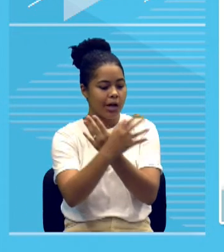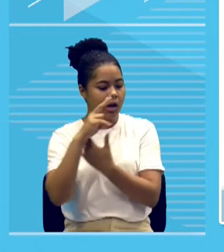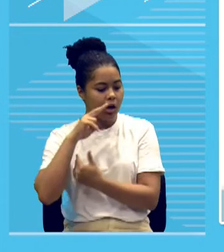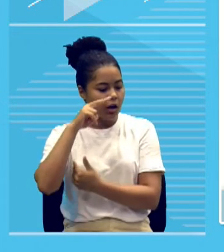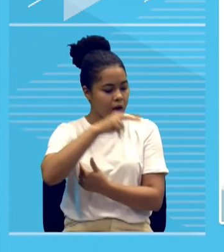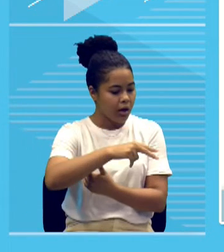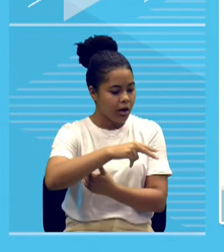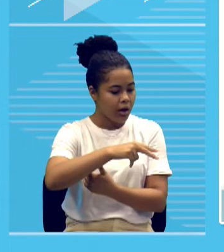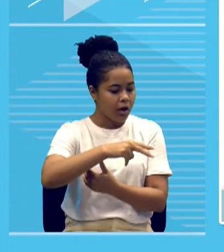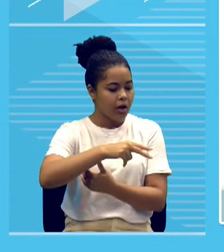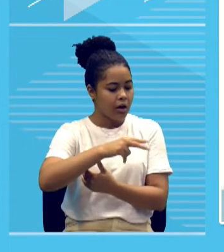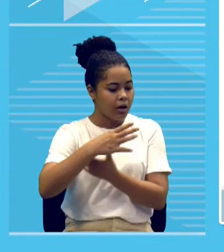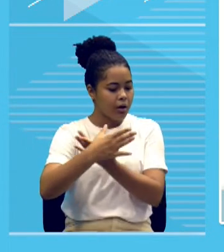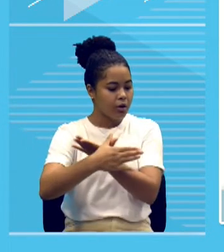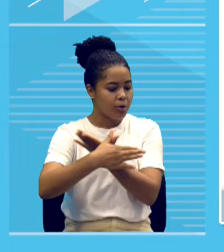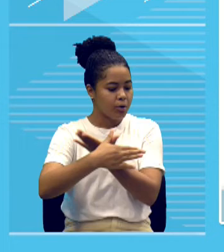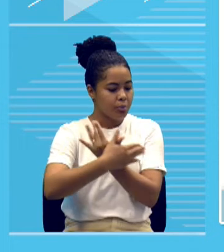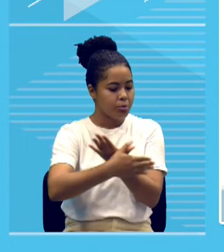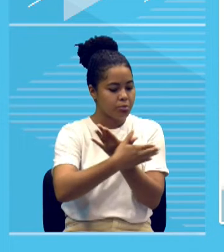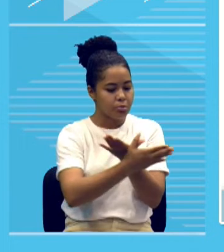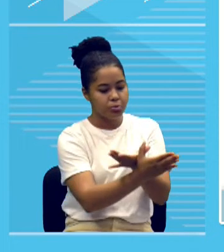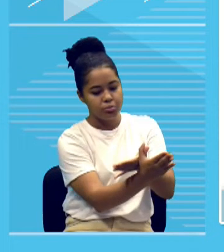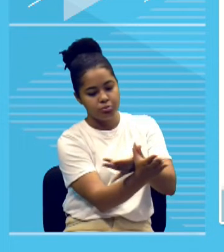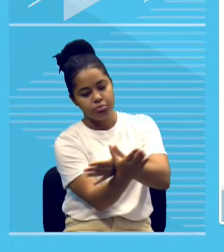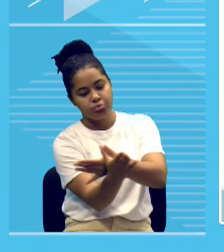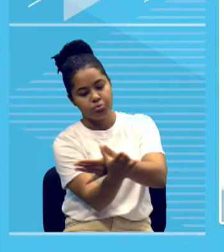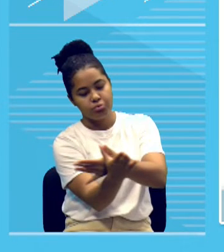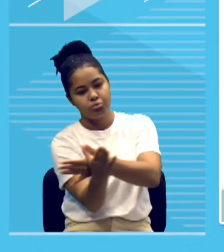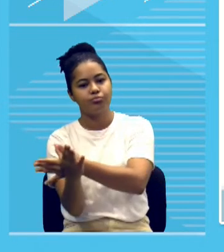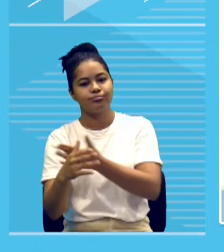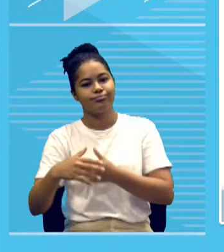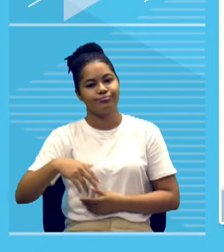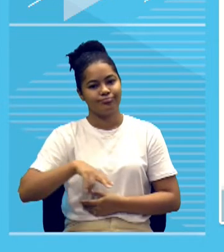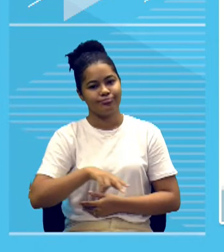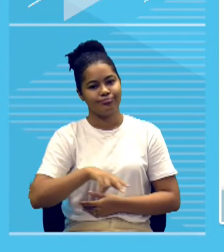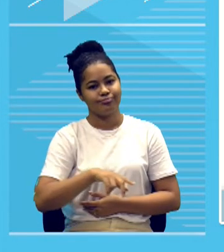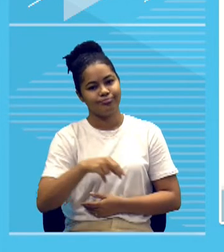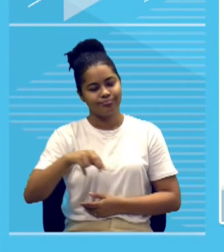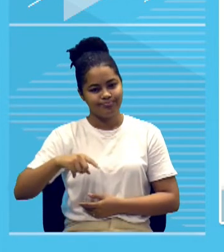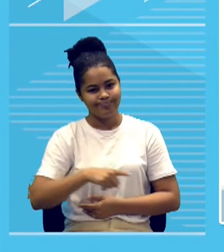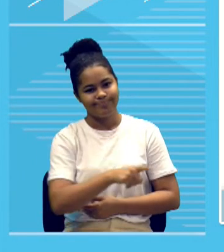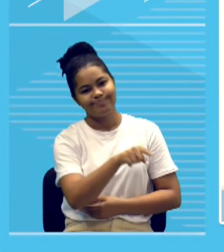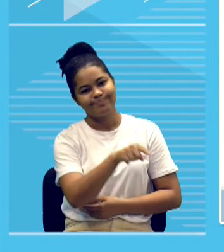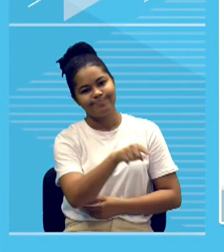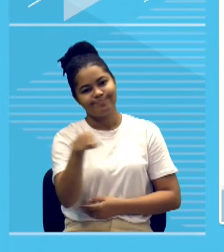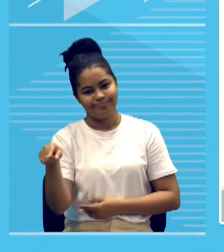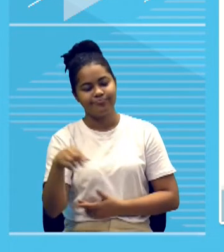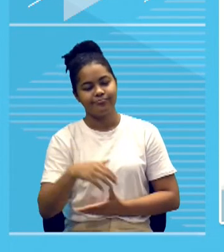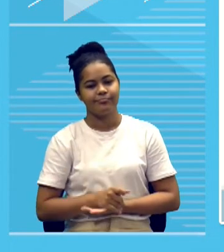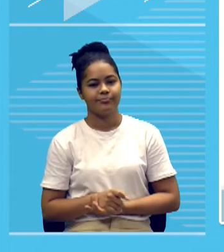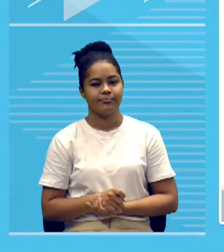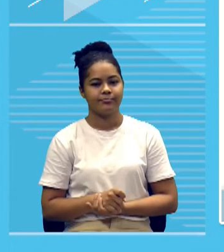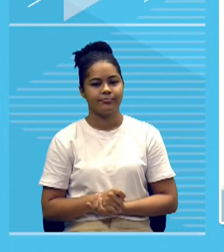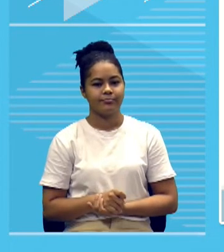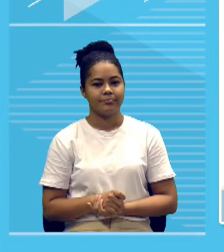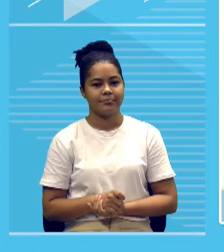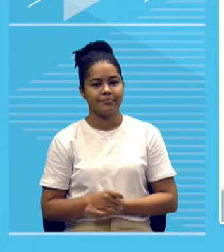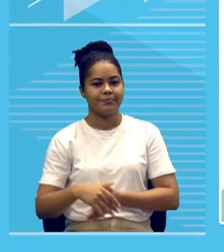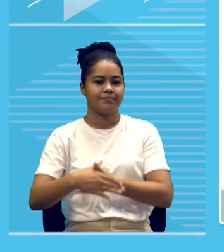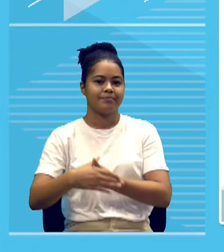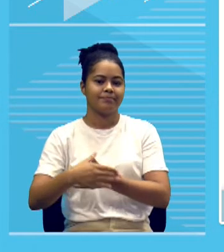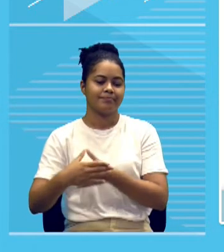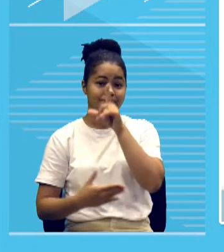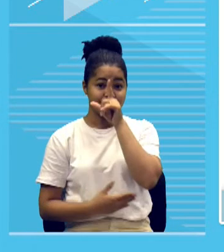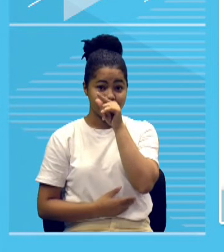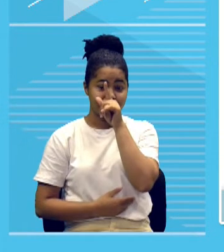aí mudam a rota que a eu ia as aves